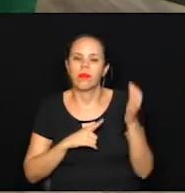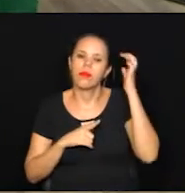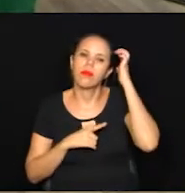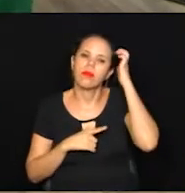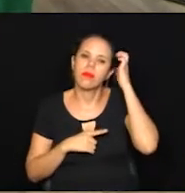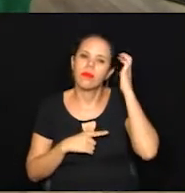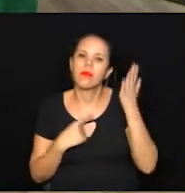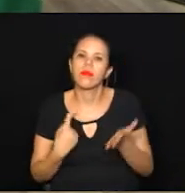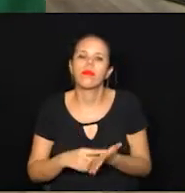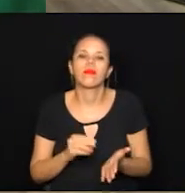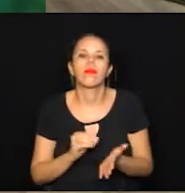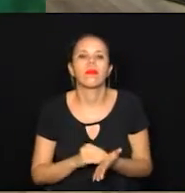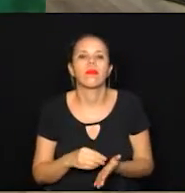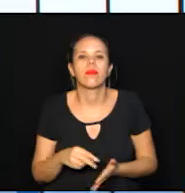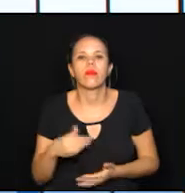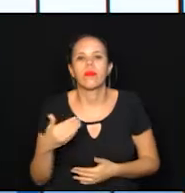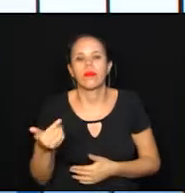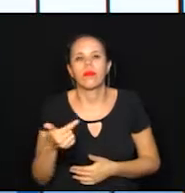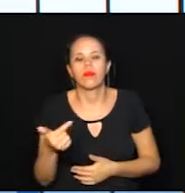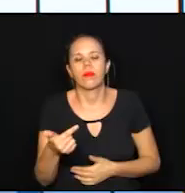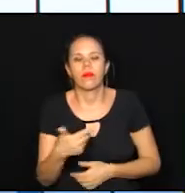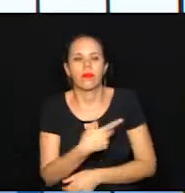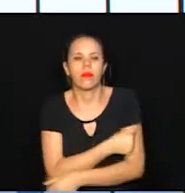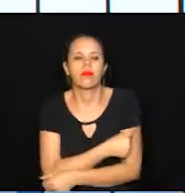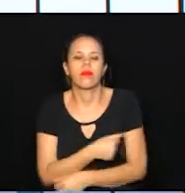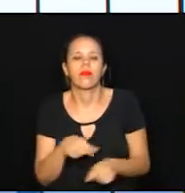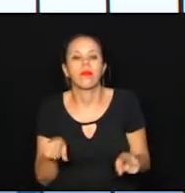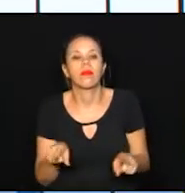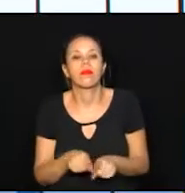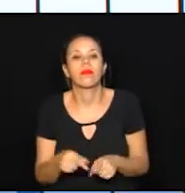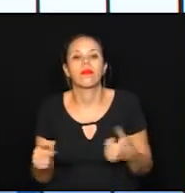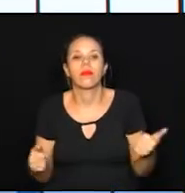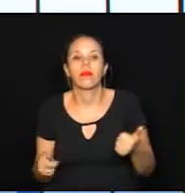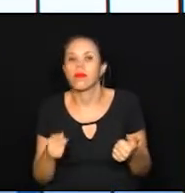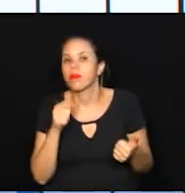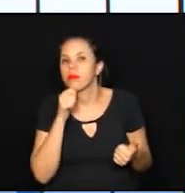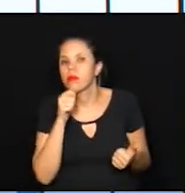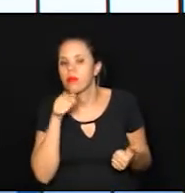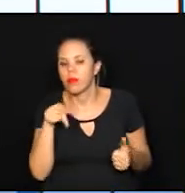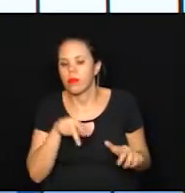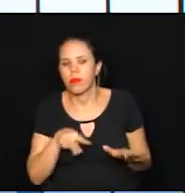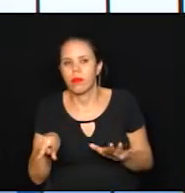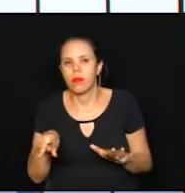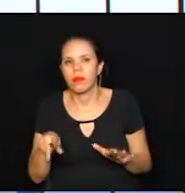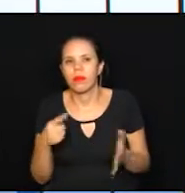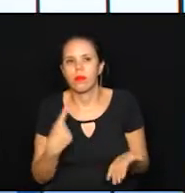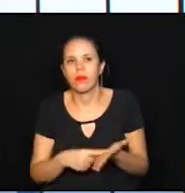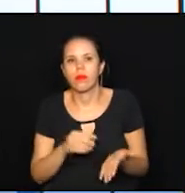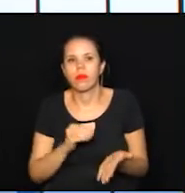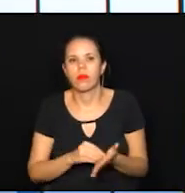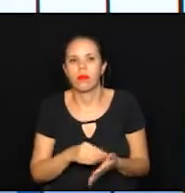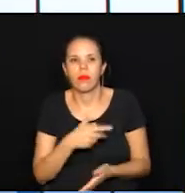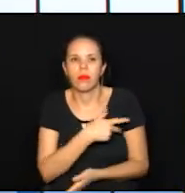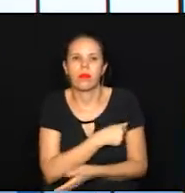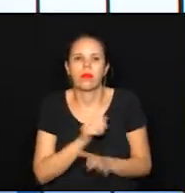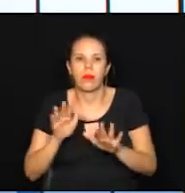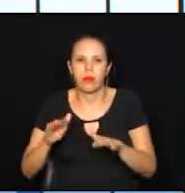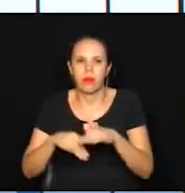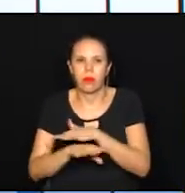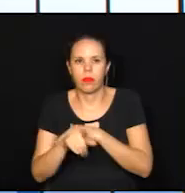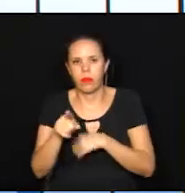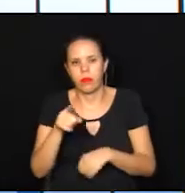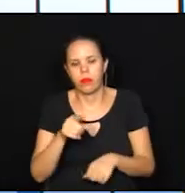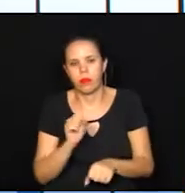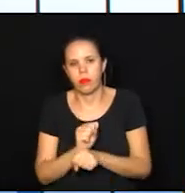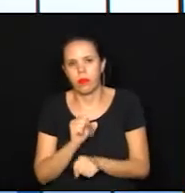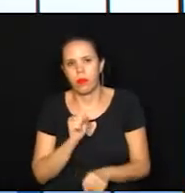aí um agendamento para a segunda dose ou mesmo para a primeira, ainda nesta semana agendou, a dose está lá guardada